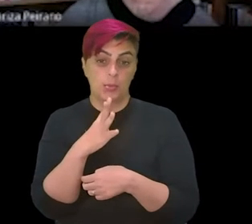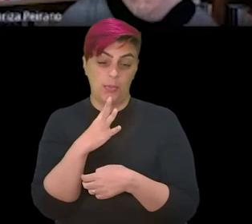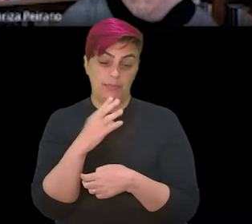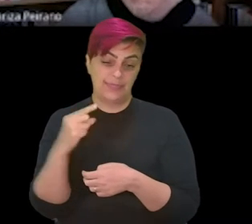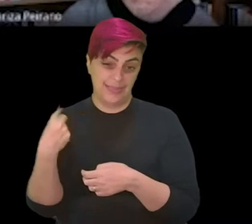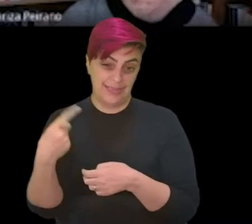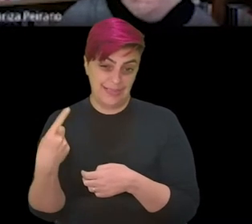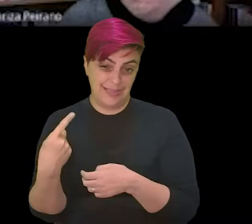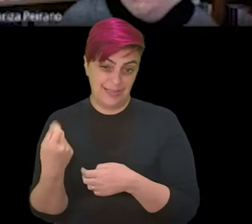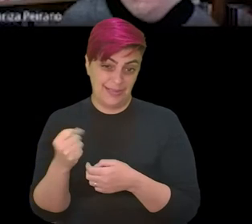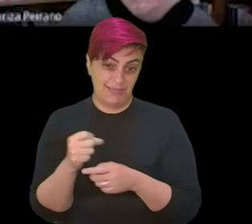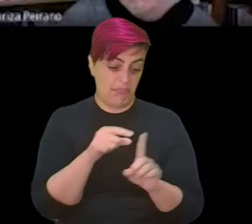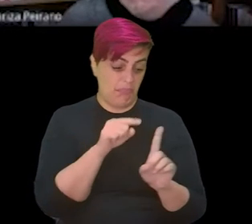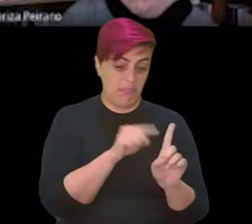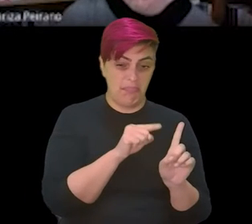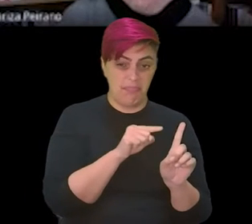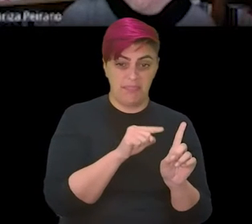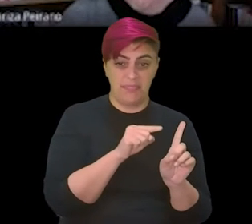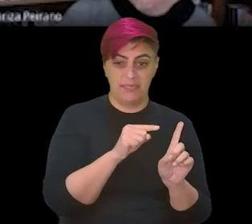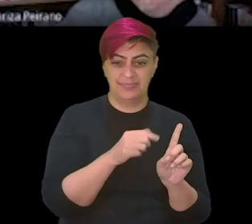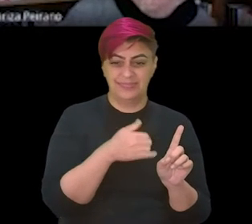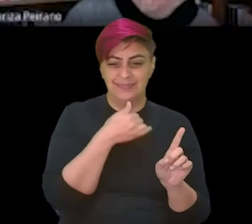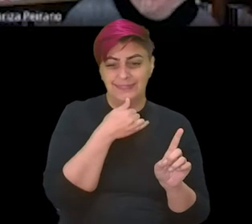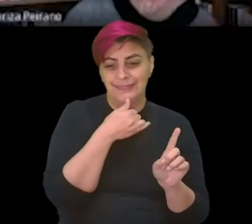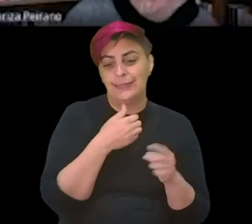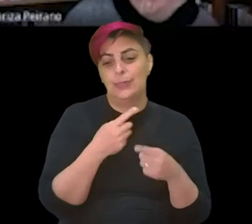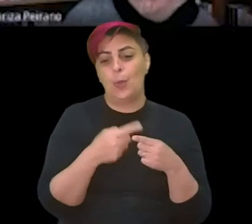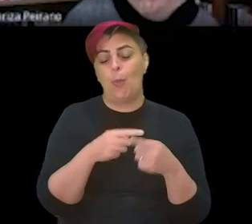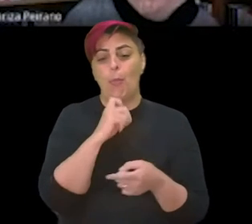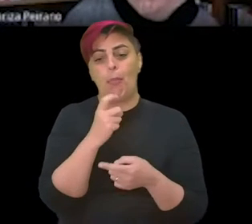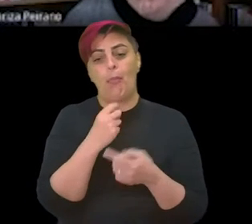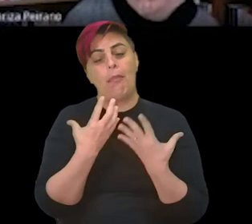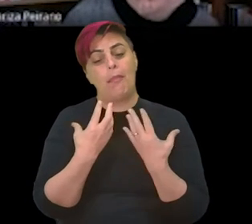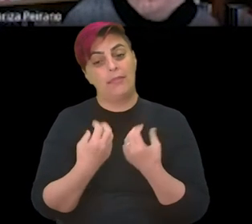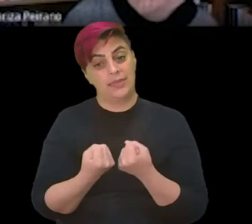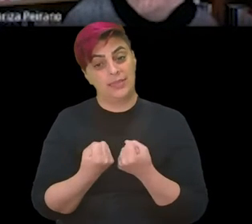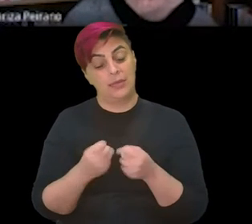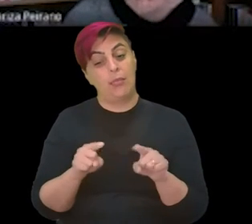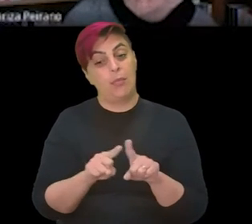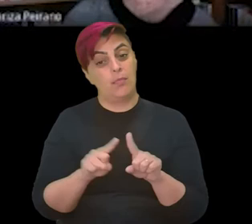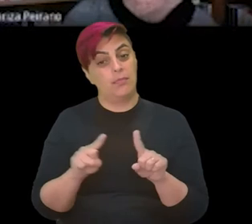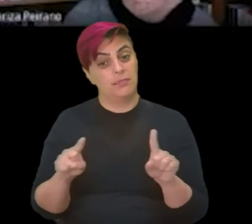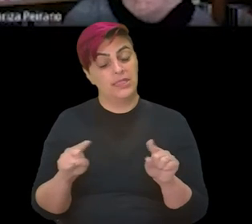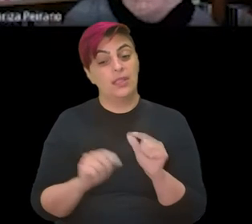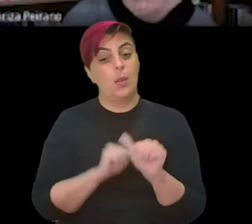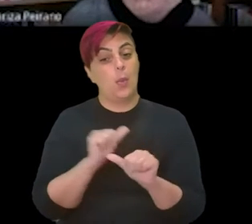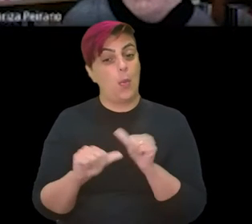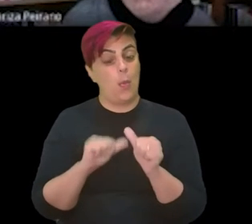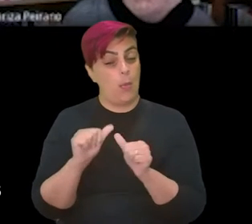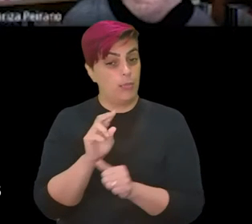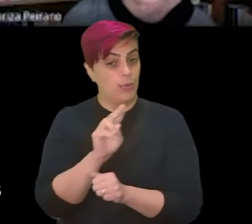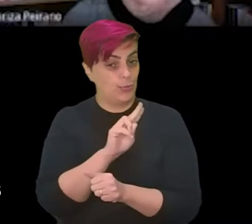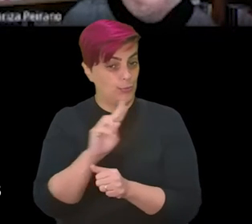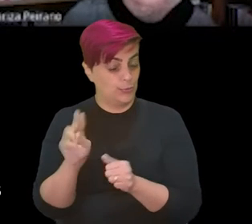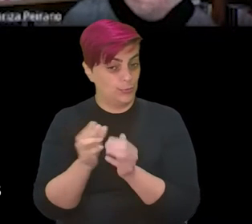frustração de ver o manuscrito rejeitado, Malinowski resolveu apresentar um título mais expressivo à